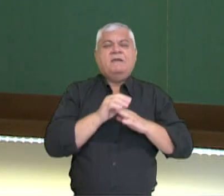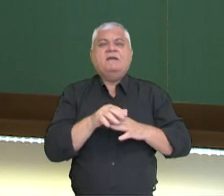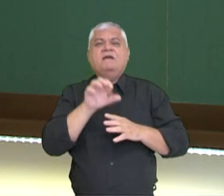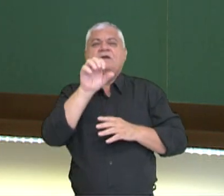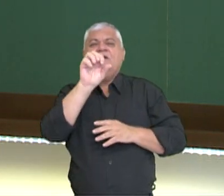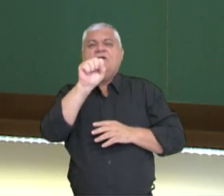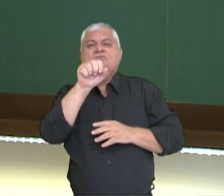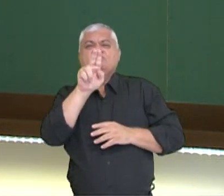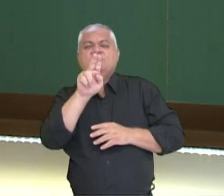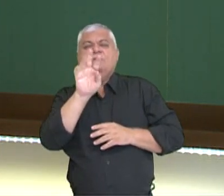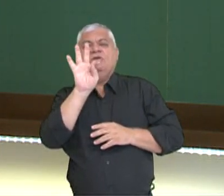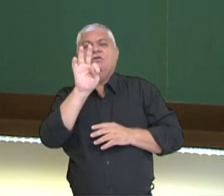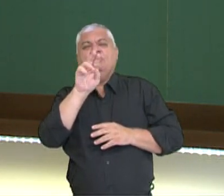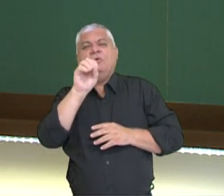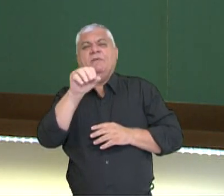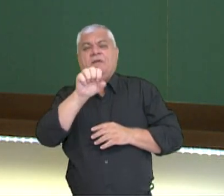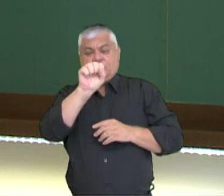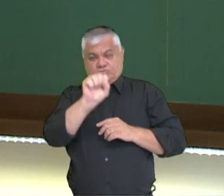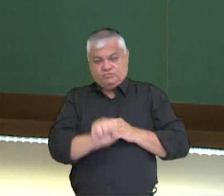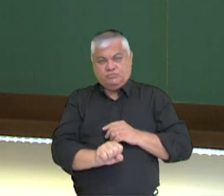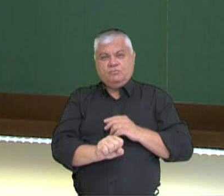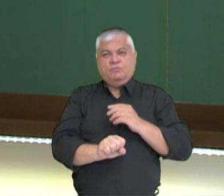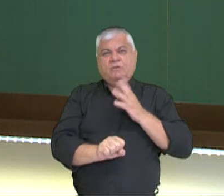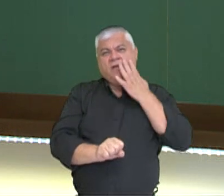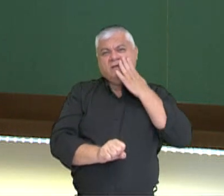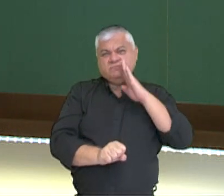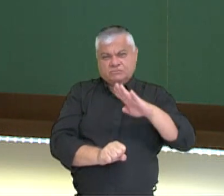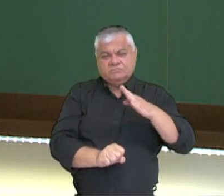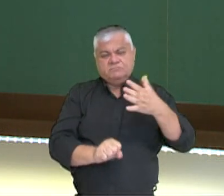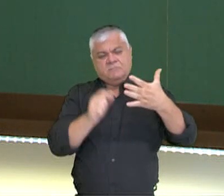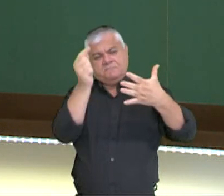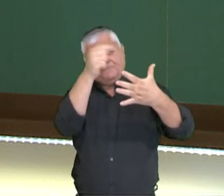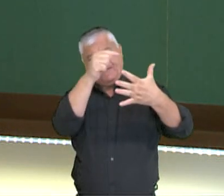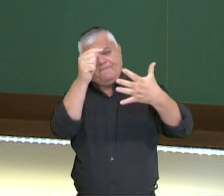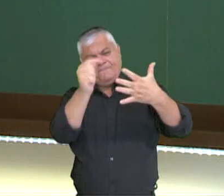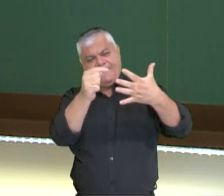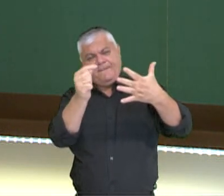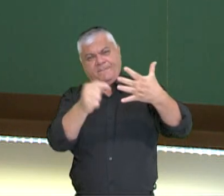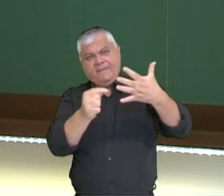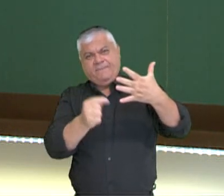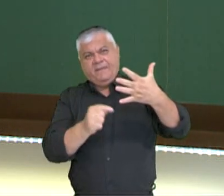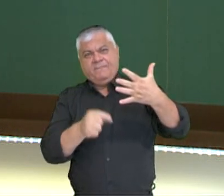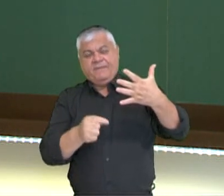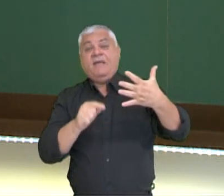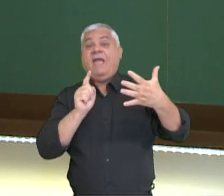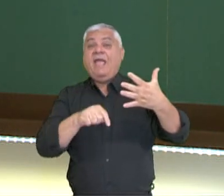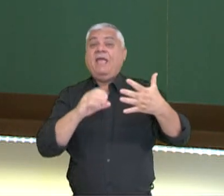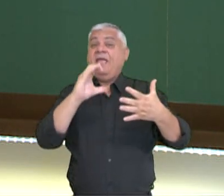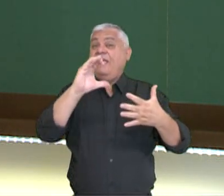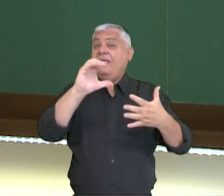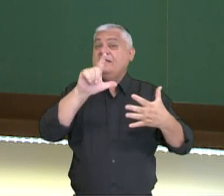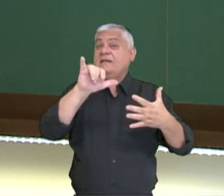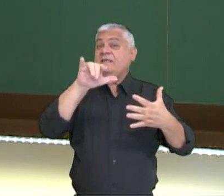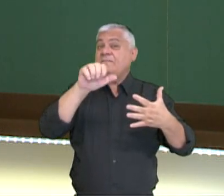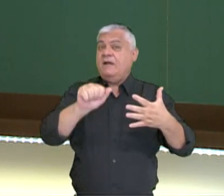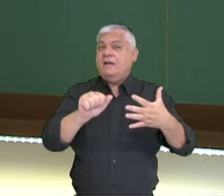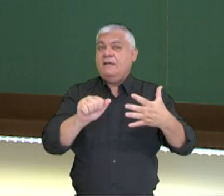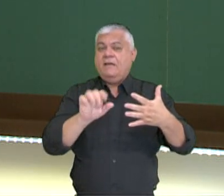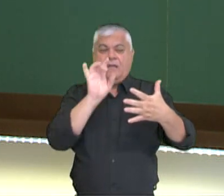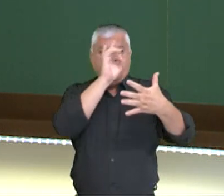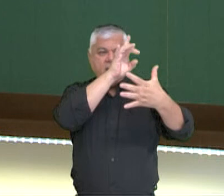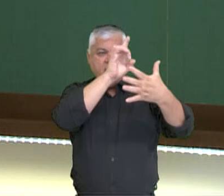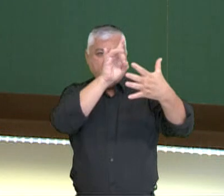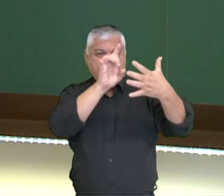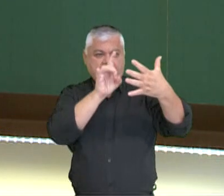na porção sul do nosso território. Então, são os grandes tipos climáticos do Brasil. Por que nós temos essa variedade? Porque